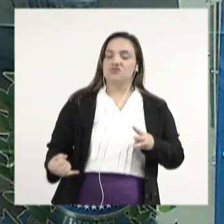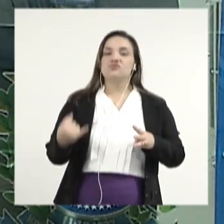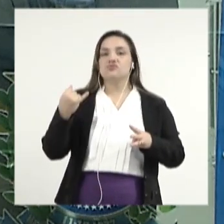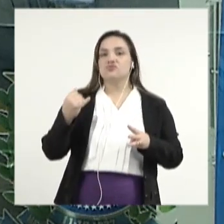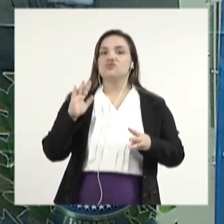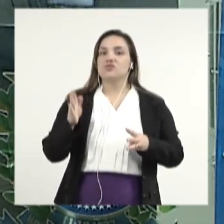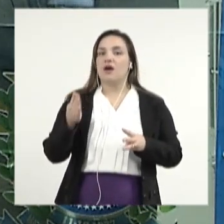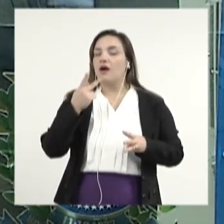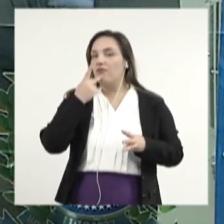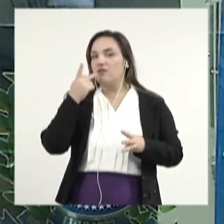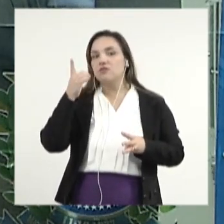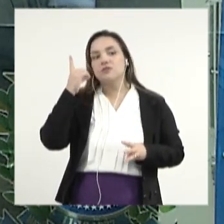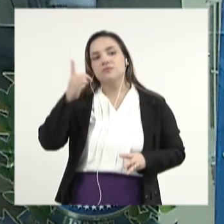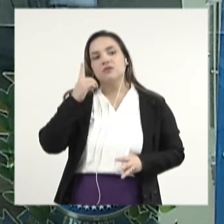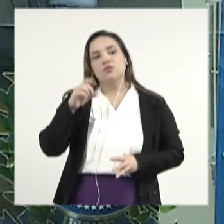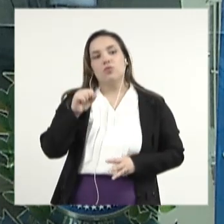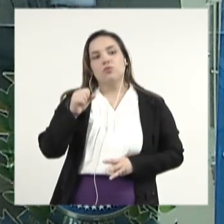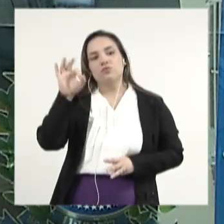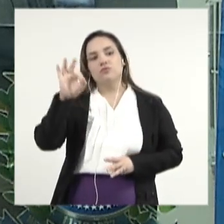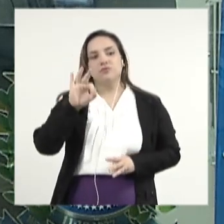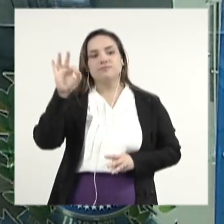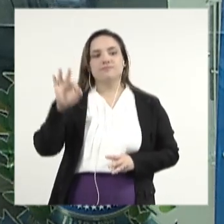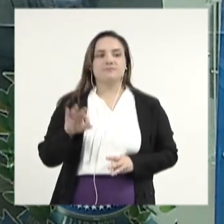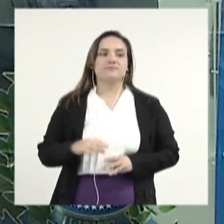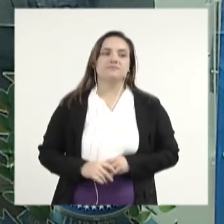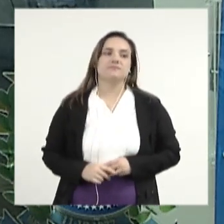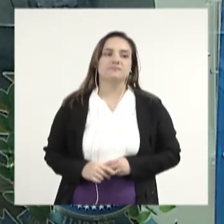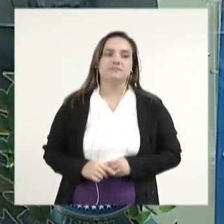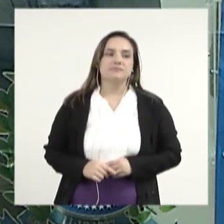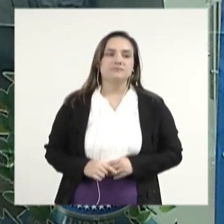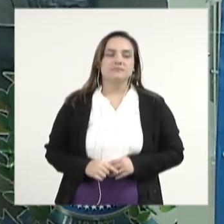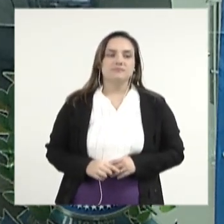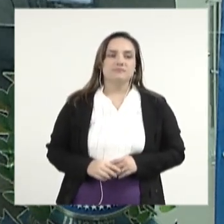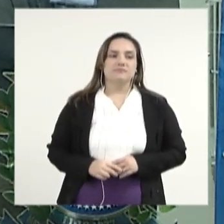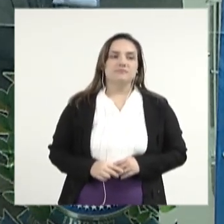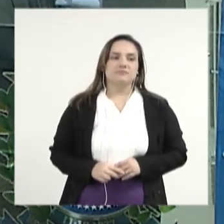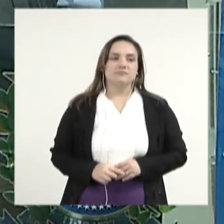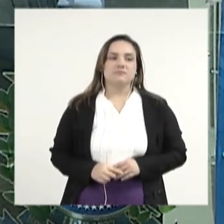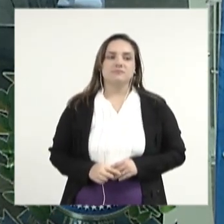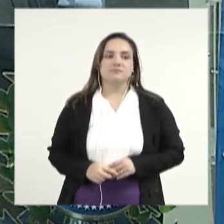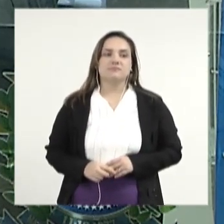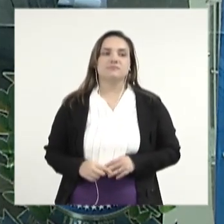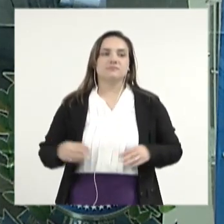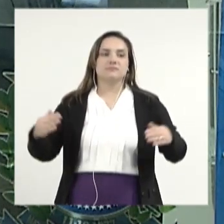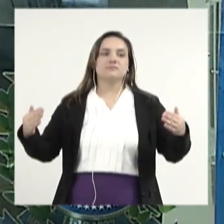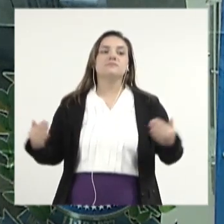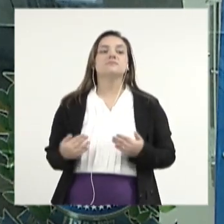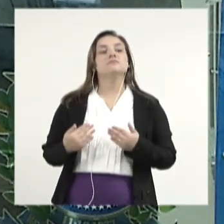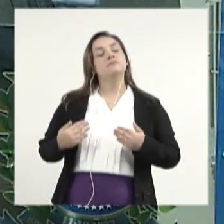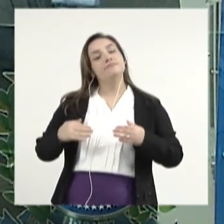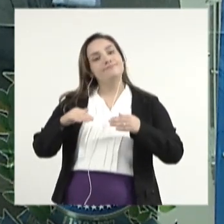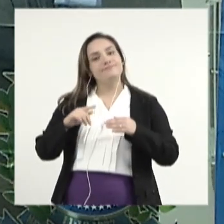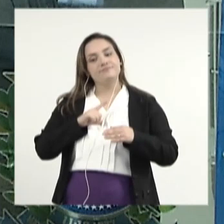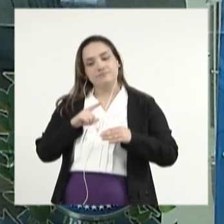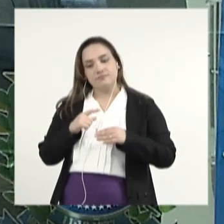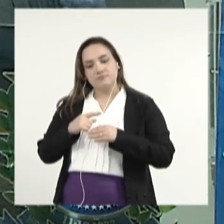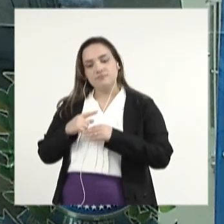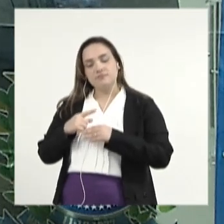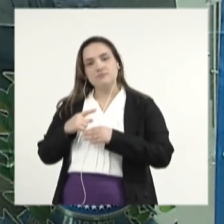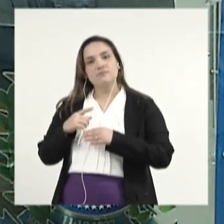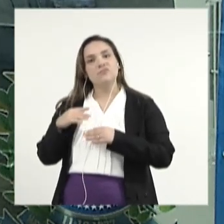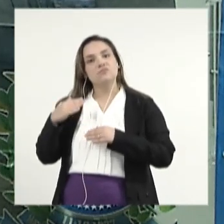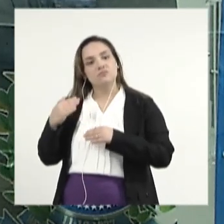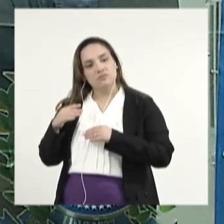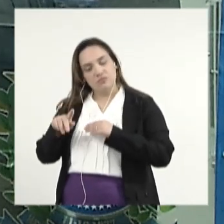falou, na casa aí dos 8%, para um capital de giro para as próximas safras, com 2 anos de